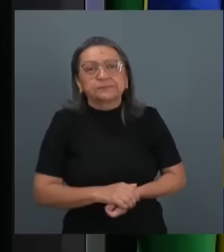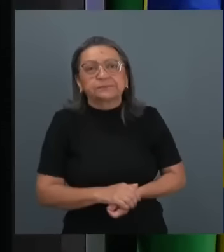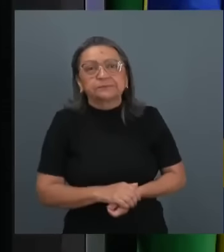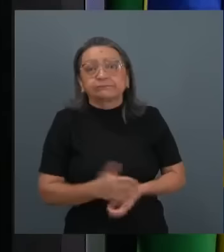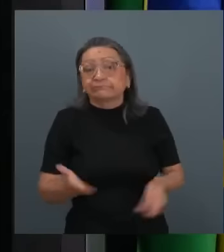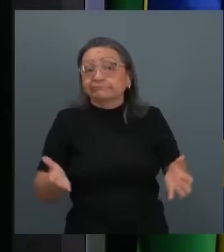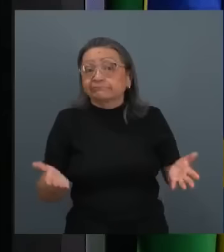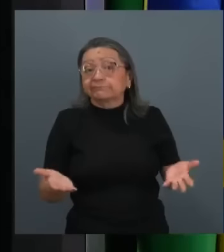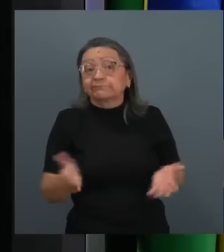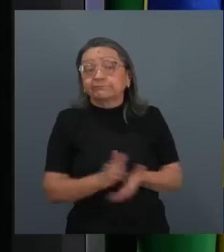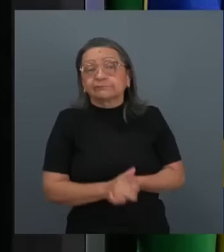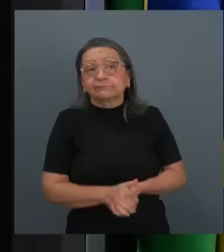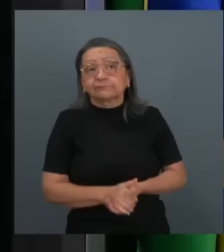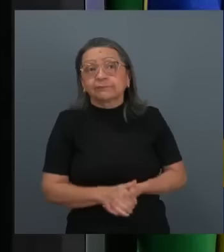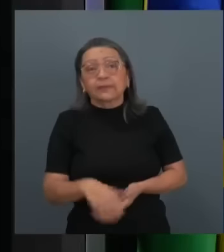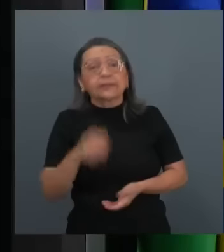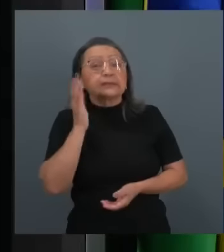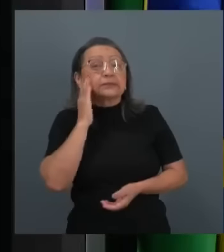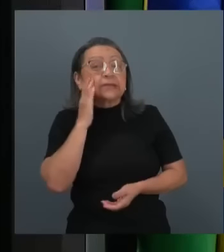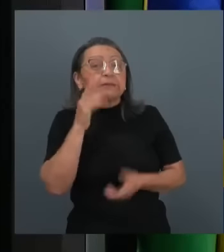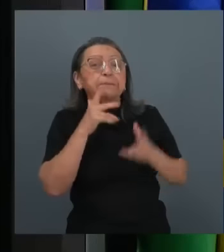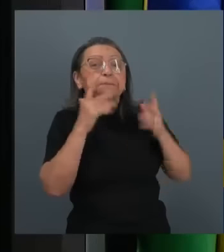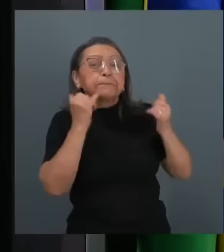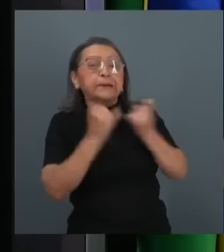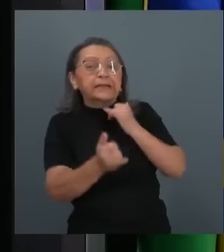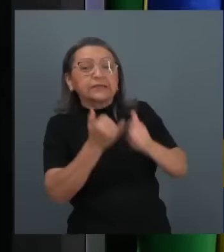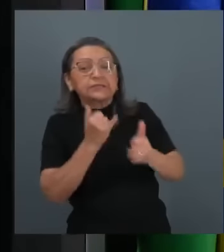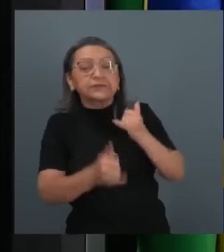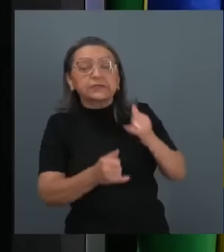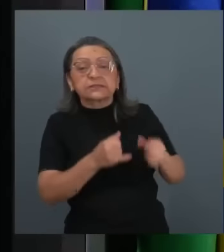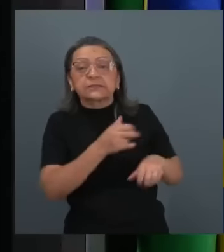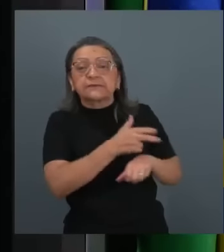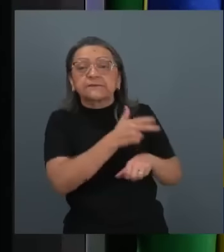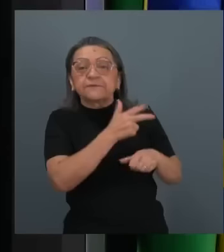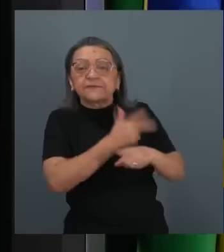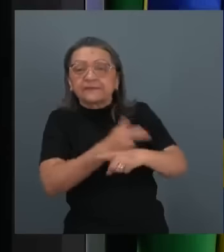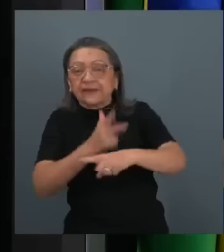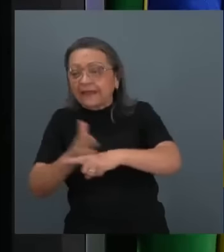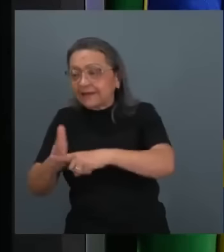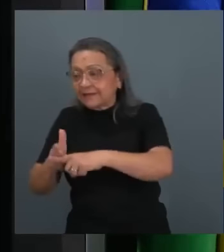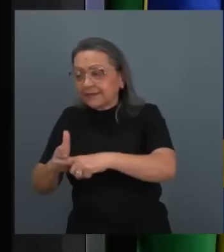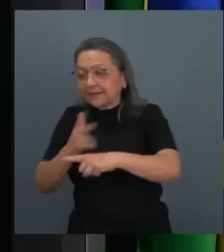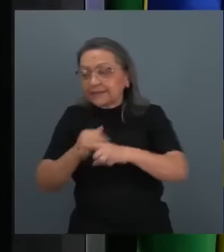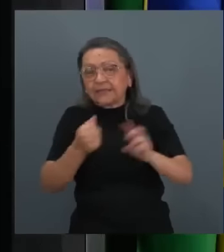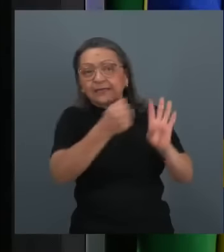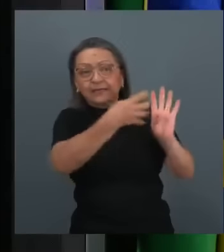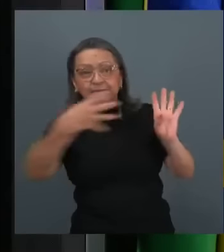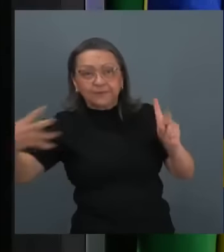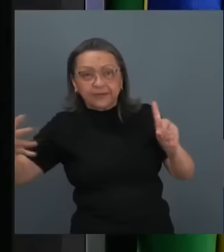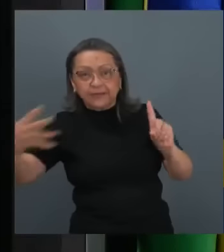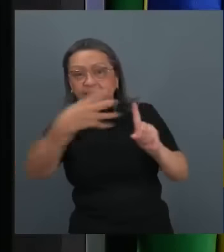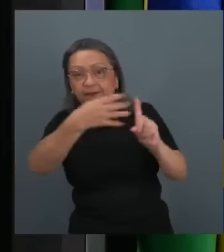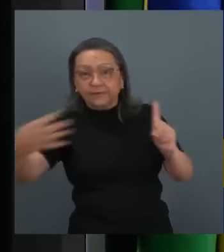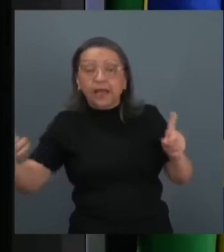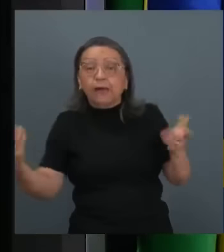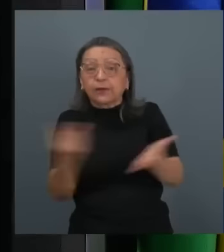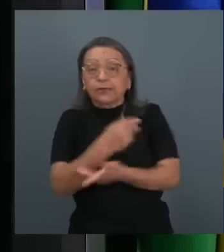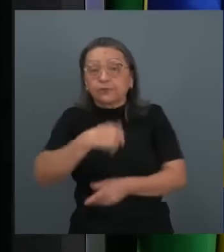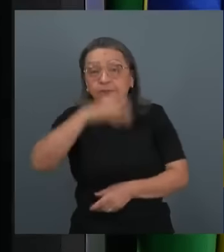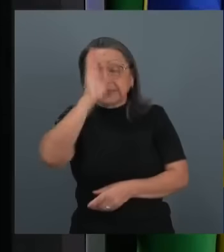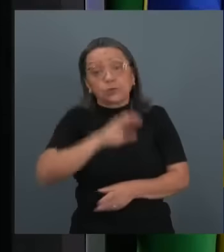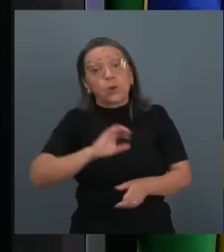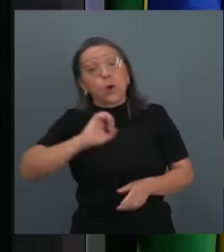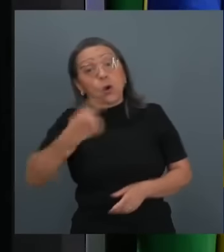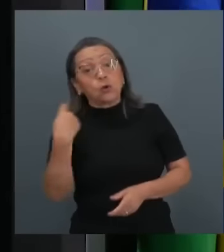Não fica longe daquelas séries do Netflix, o que está acontecendo no Brasil. Ou a gente acorda,